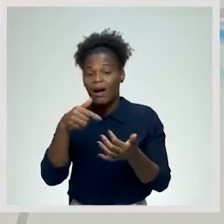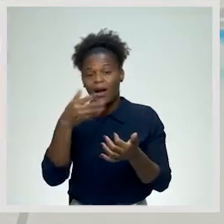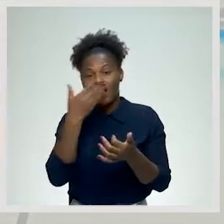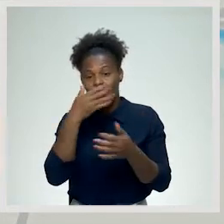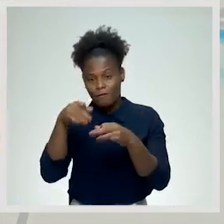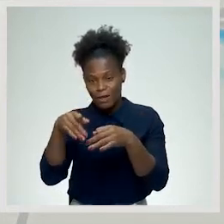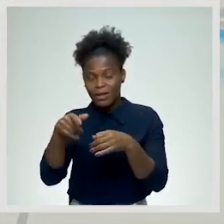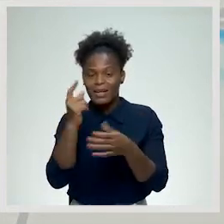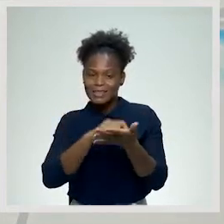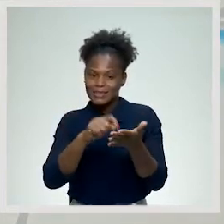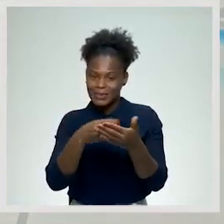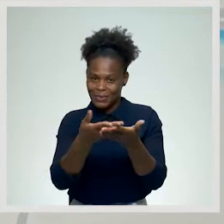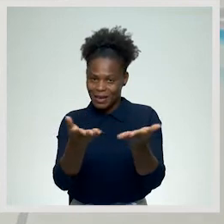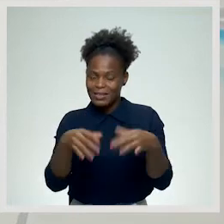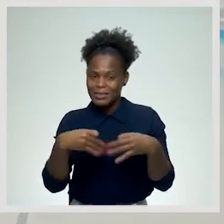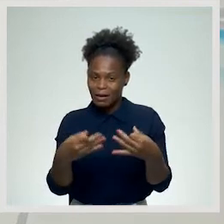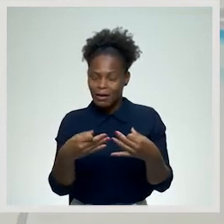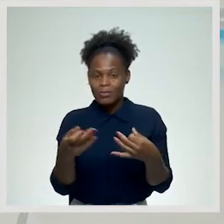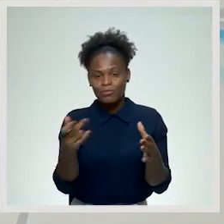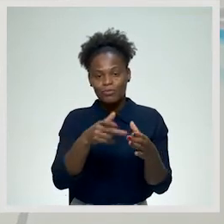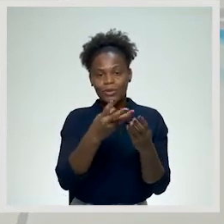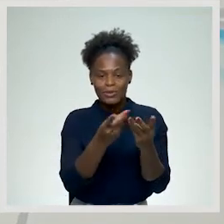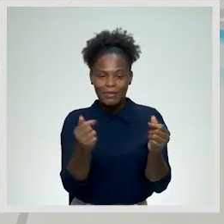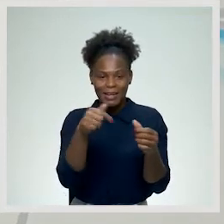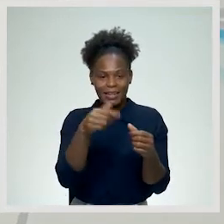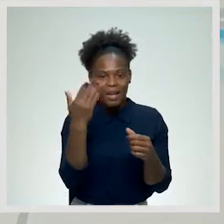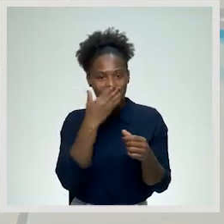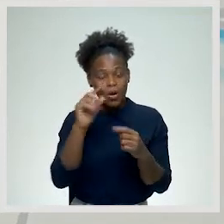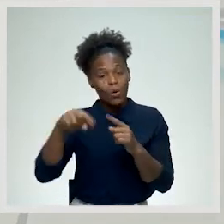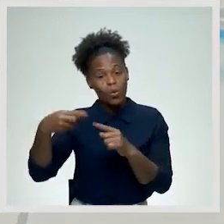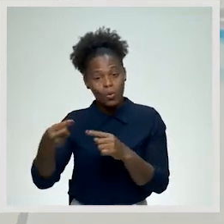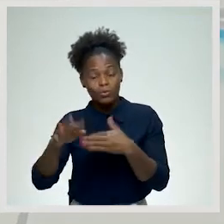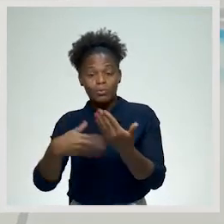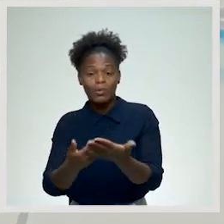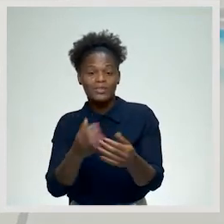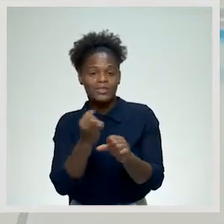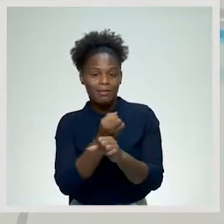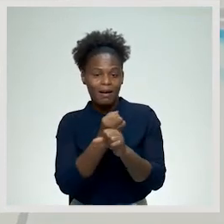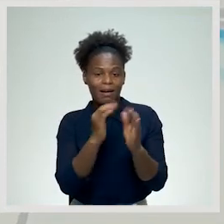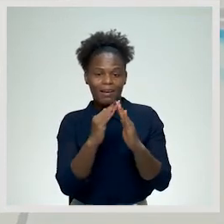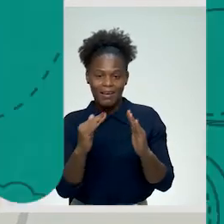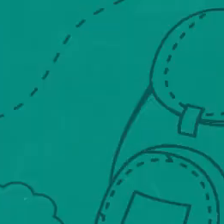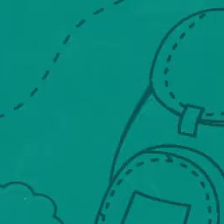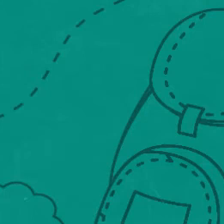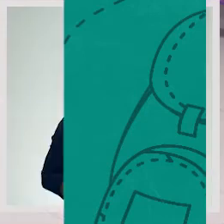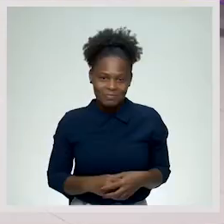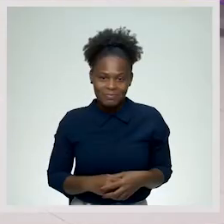que um resolvemos cá na aula e o outro foi proposto como dever de casa.